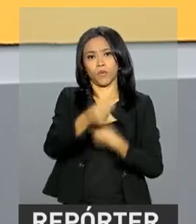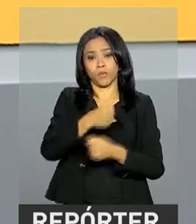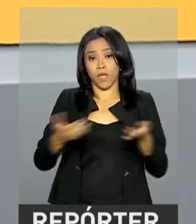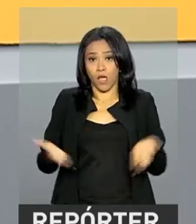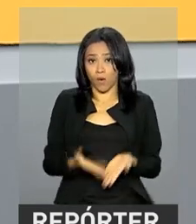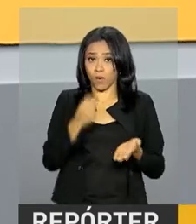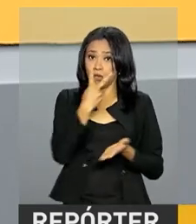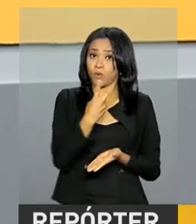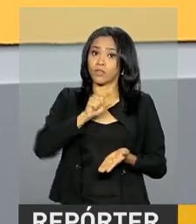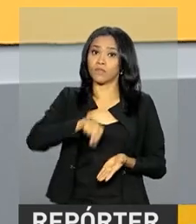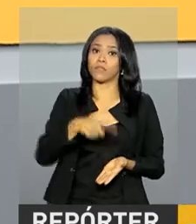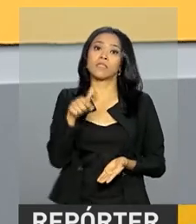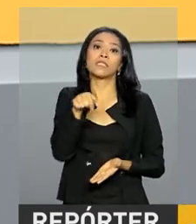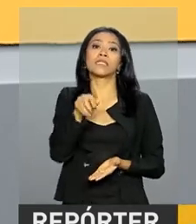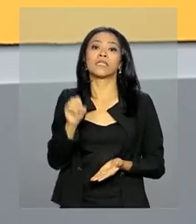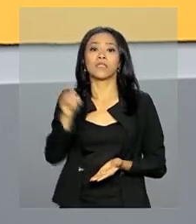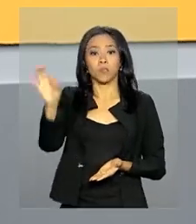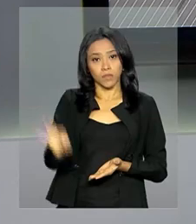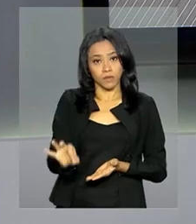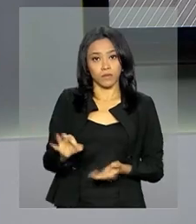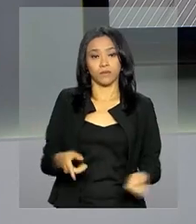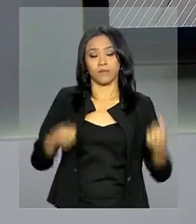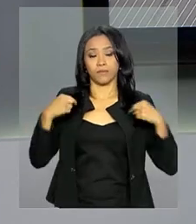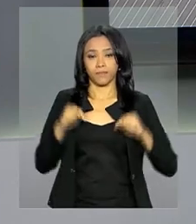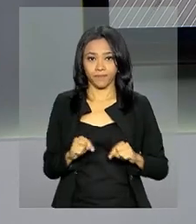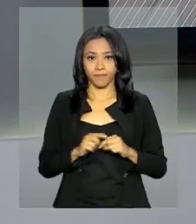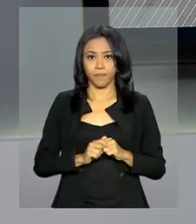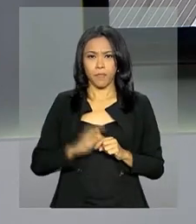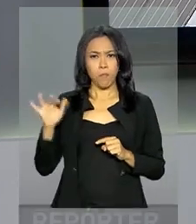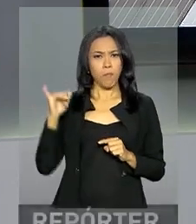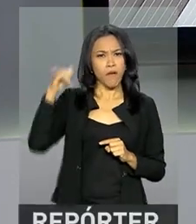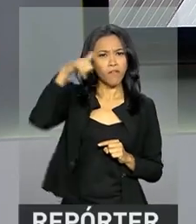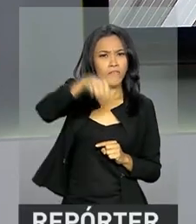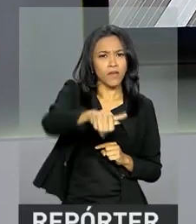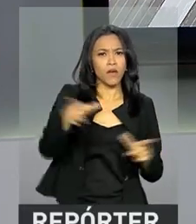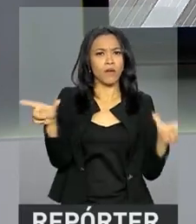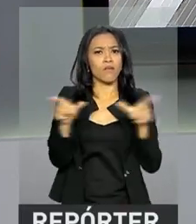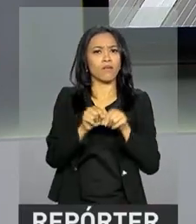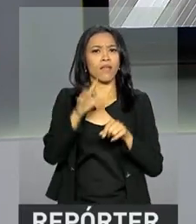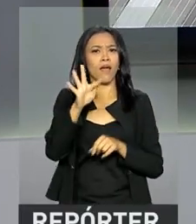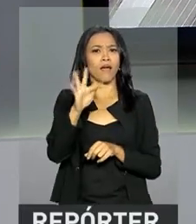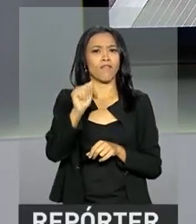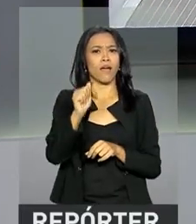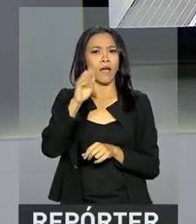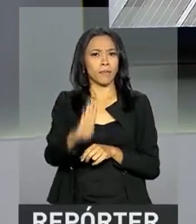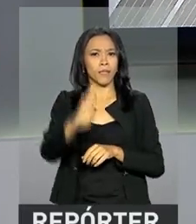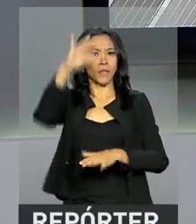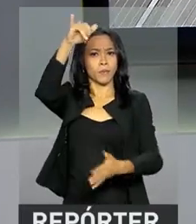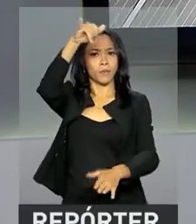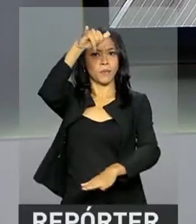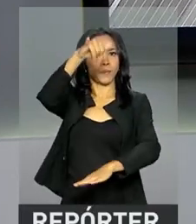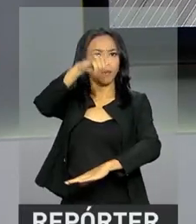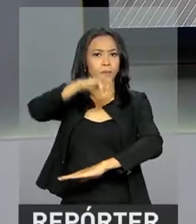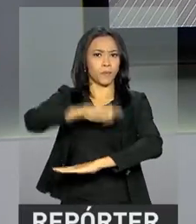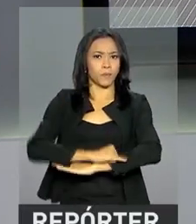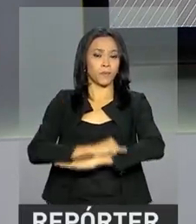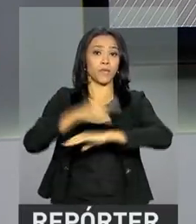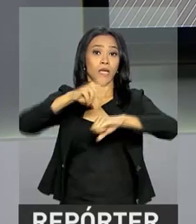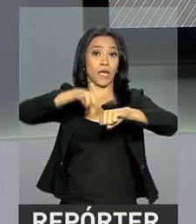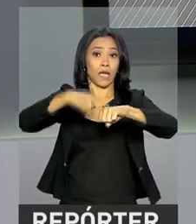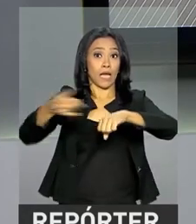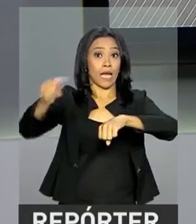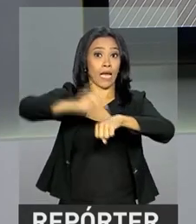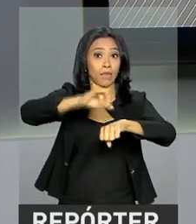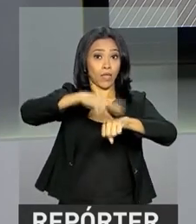para 2,70%. Um avião da Força Aérea Brasileira decolou na sexta-feira de Boa Vista, em Roraima,